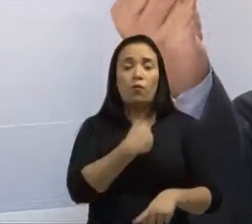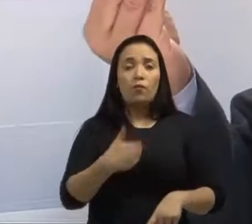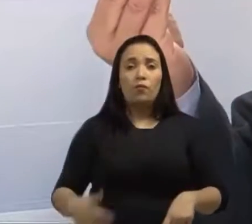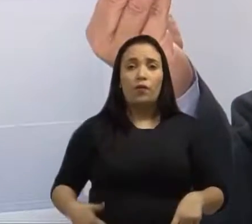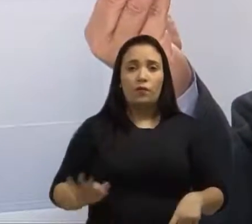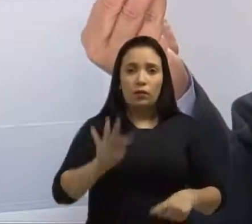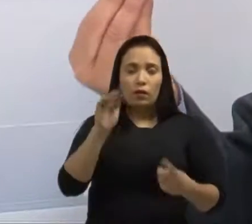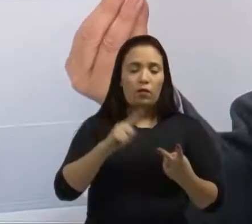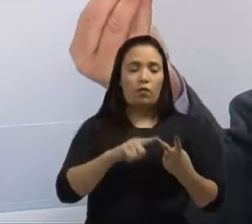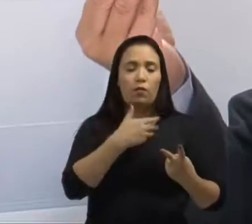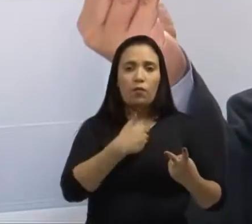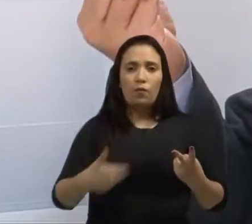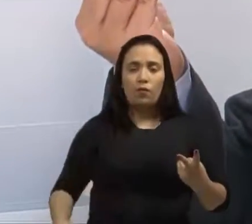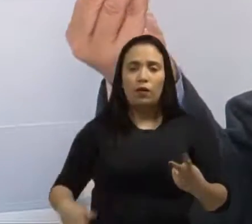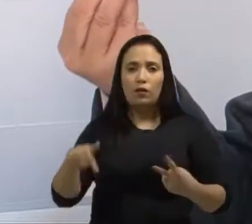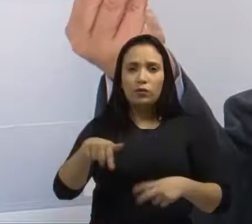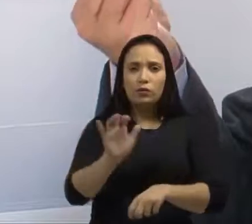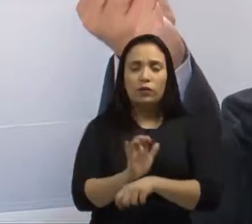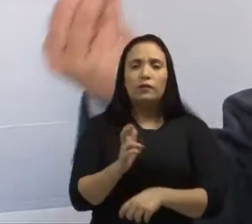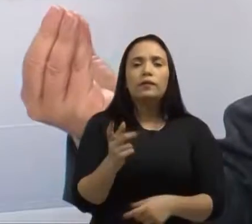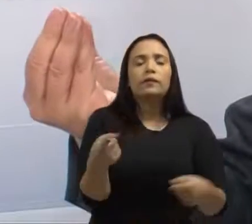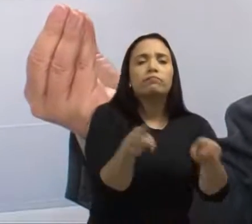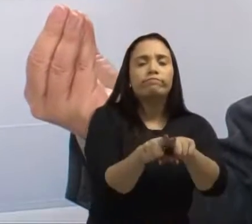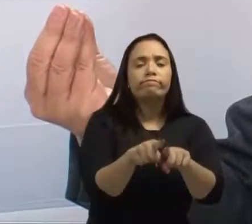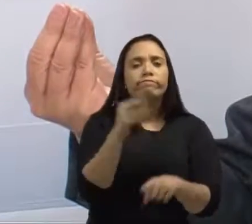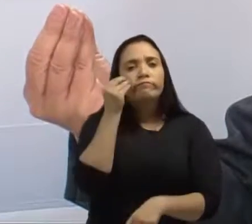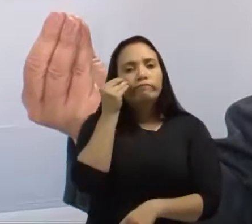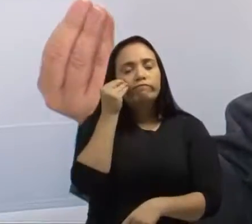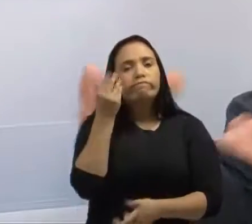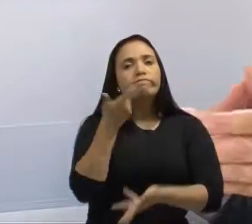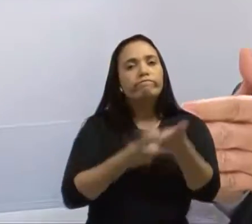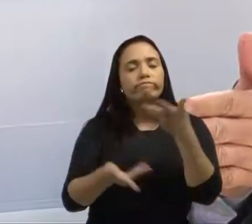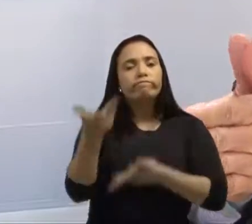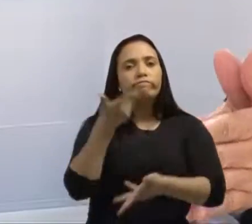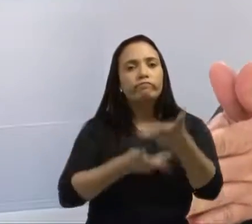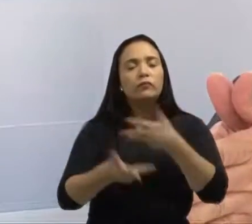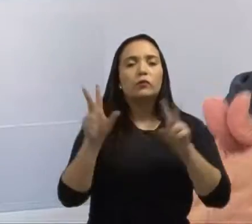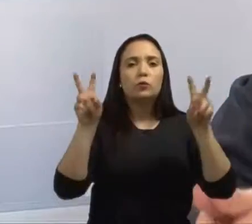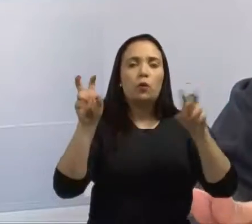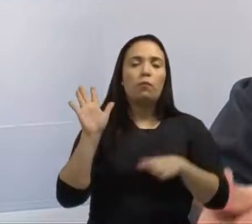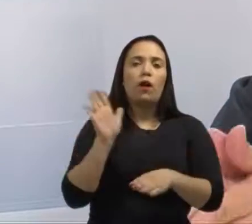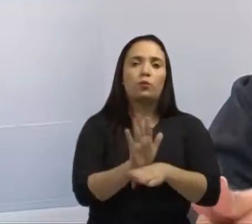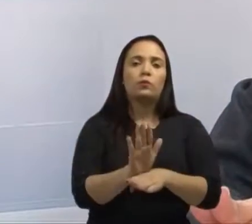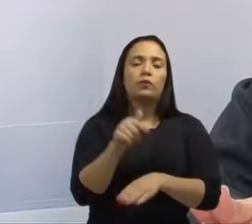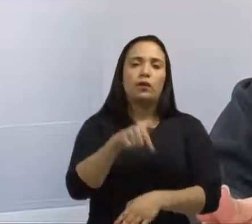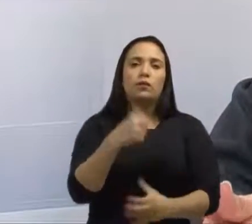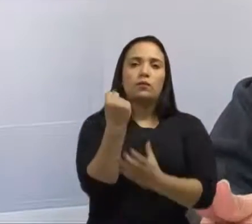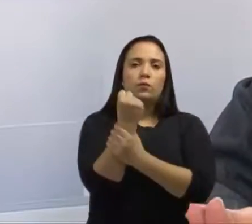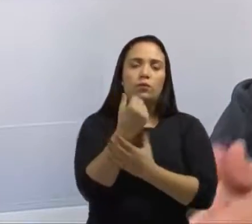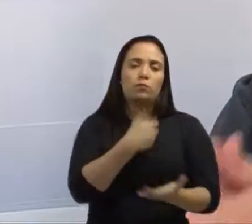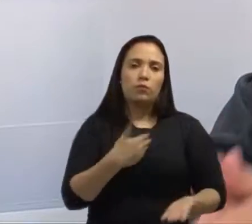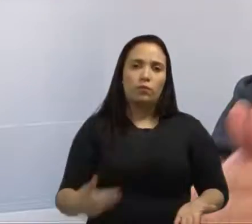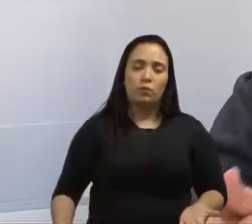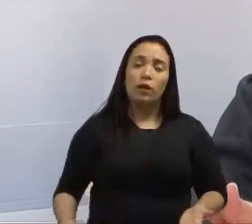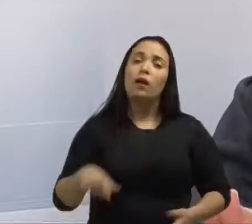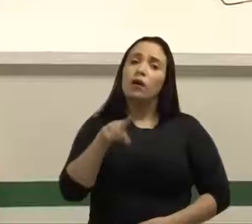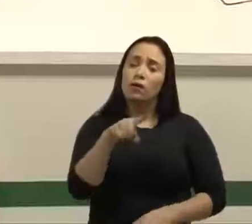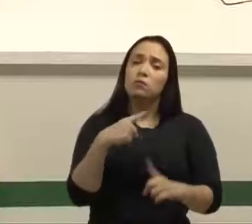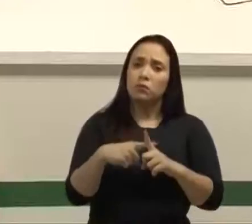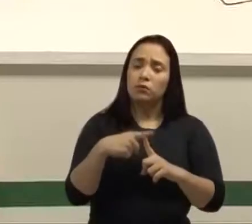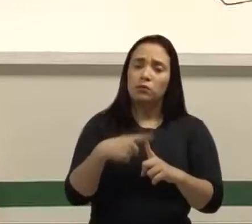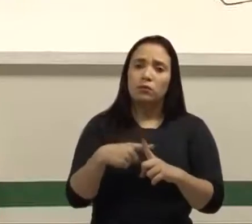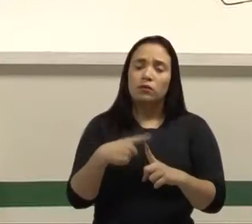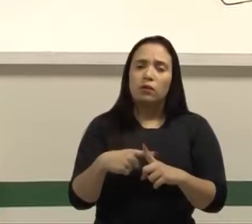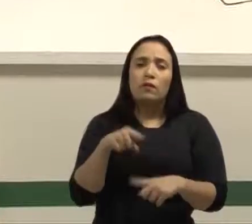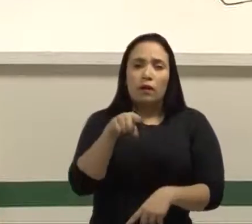e o governo estadual estão tentando se realinhar de novo nessa área complicada que é de segurança pública, isso é positivo. A